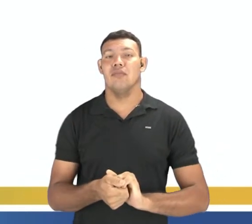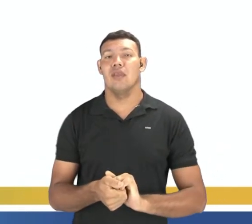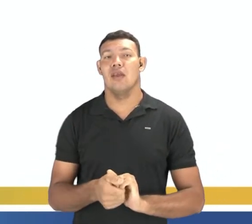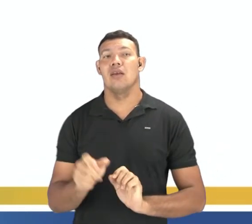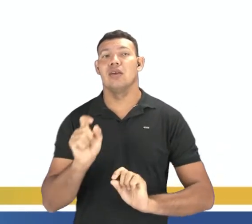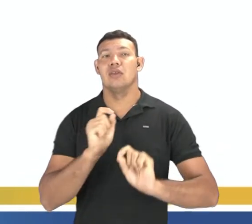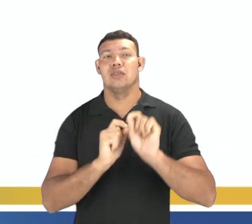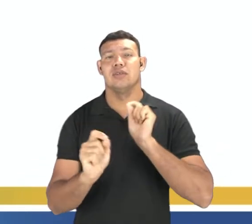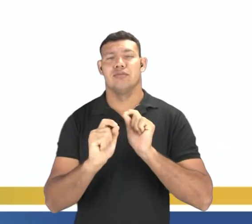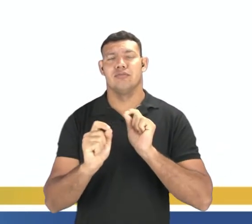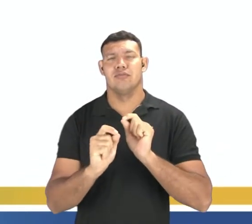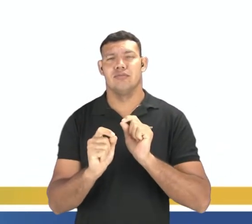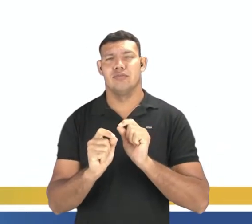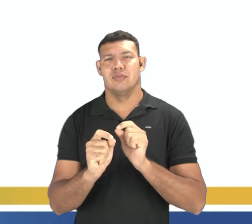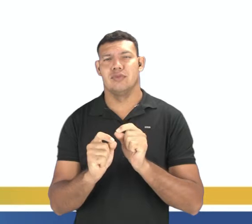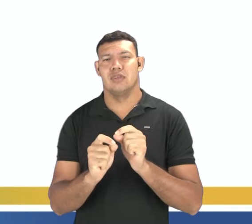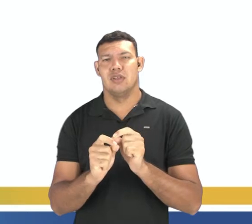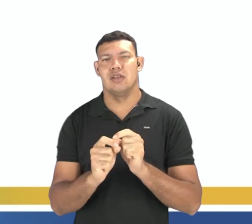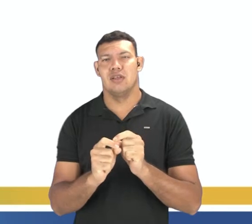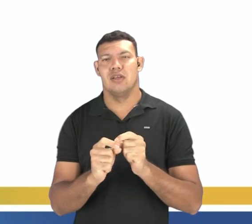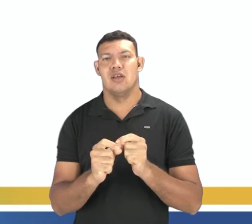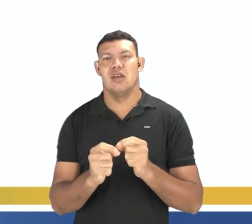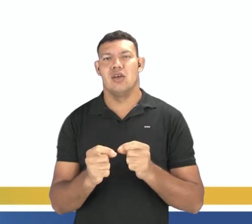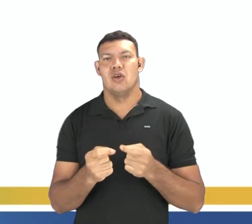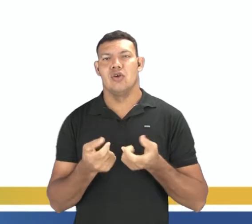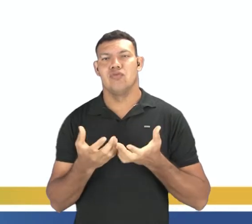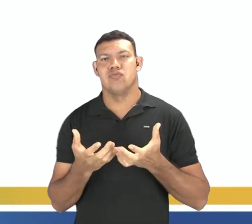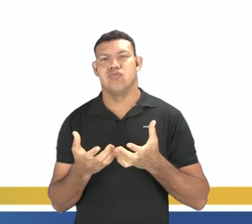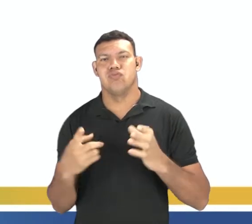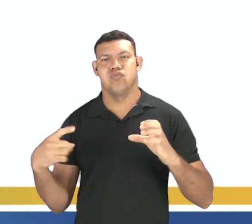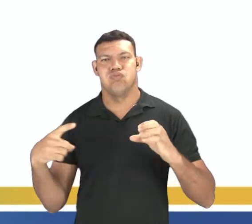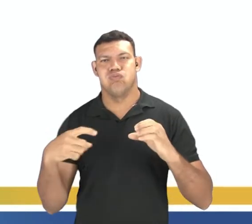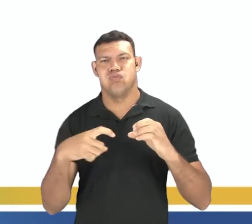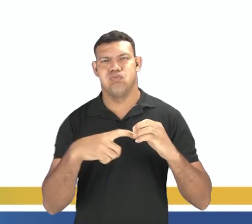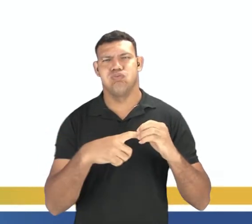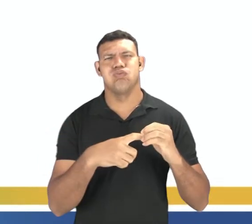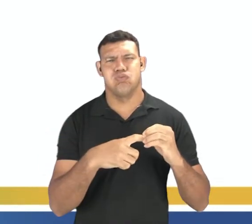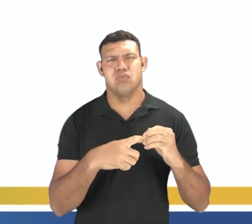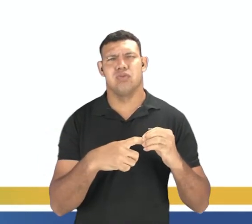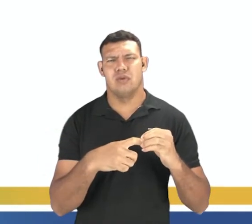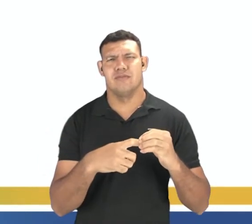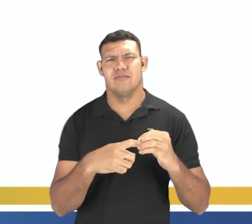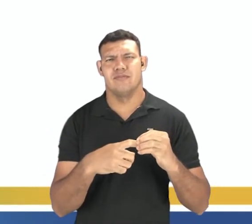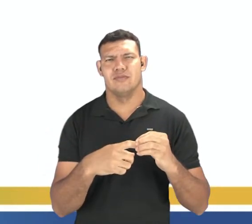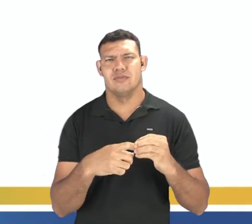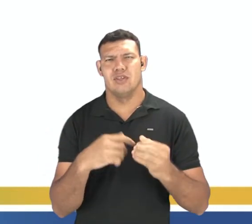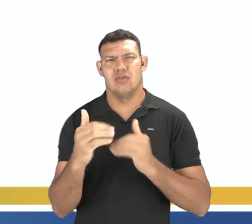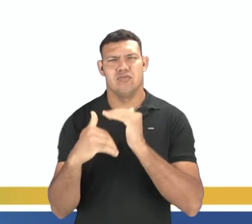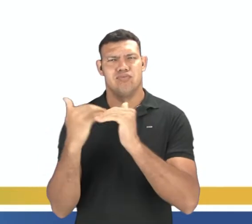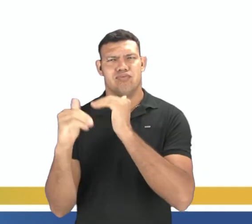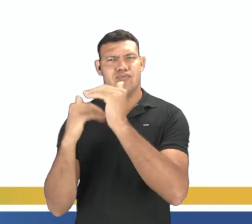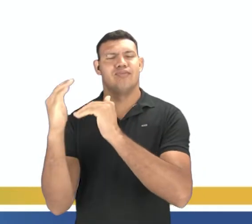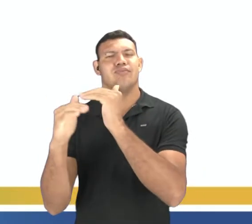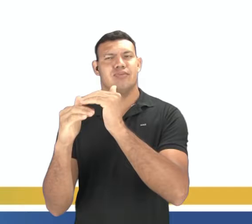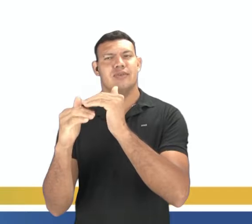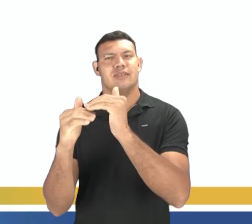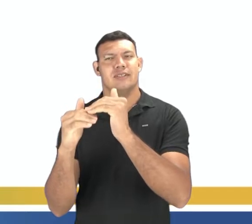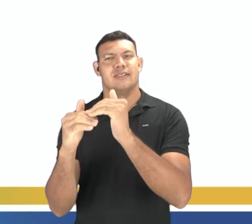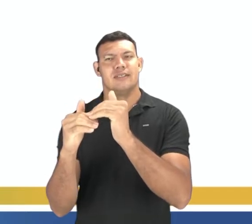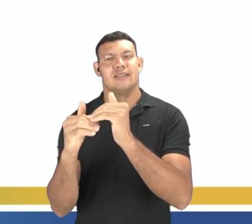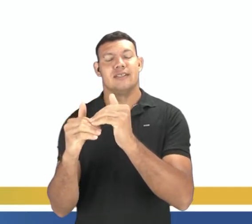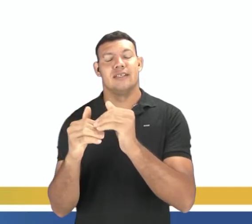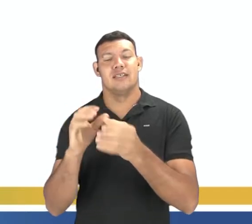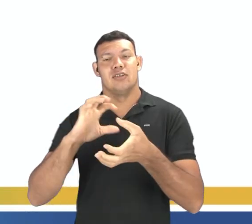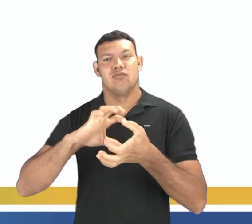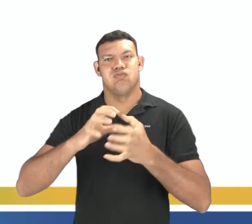o embrião começa a aumentar de tamanho e surge o intestino primitivo, ou arqutério,